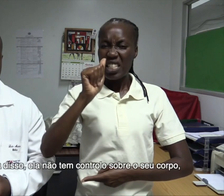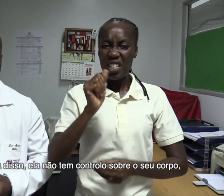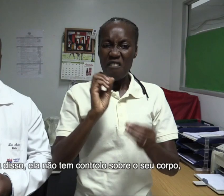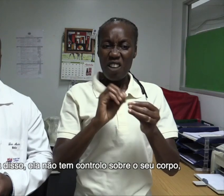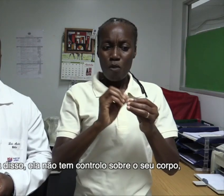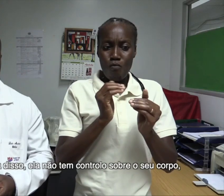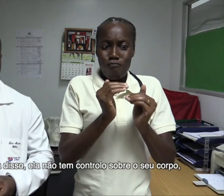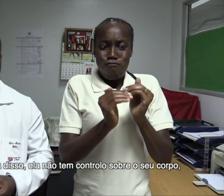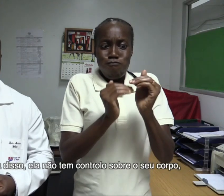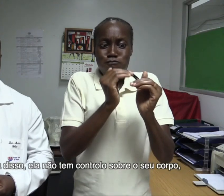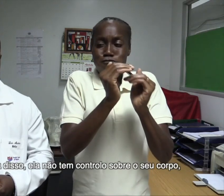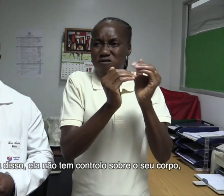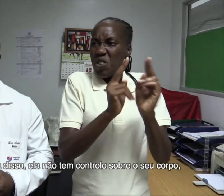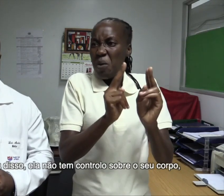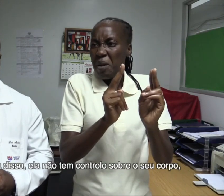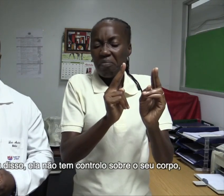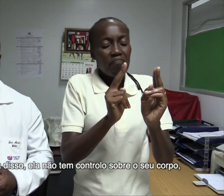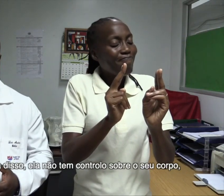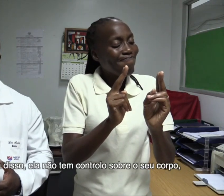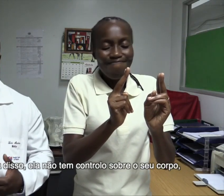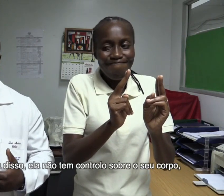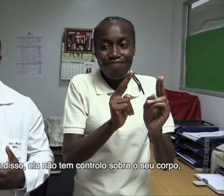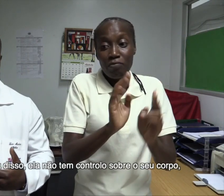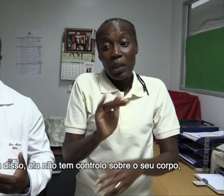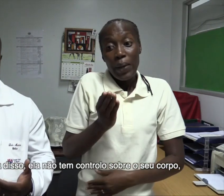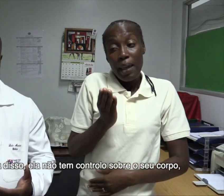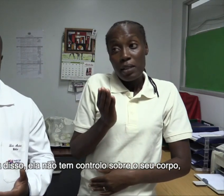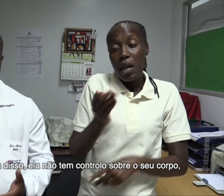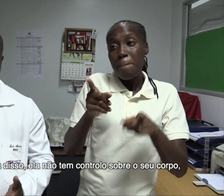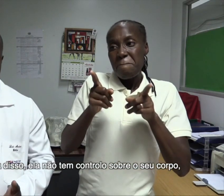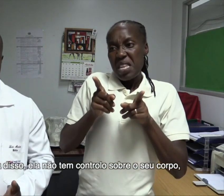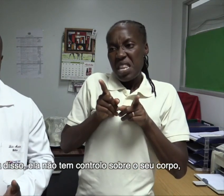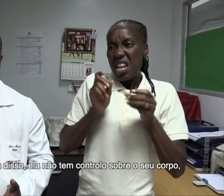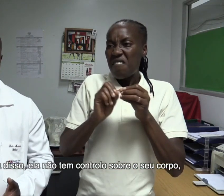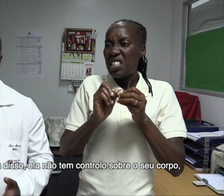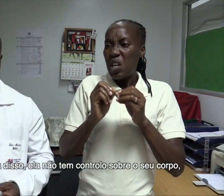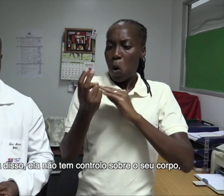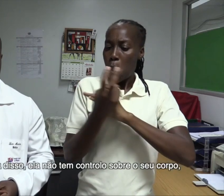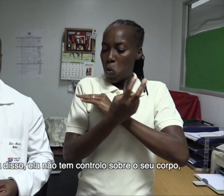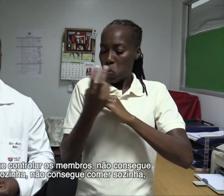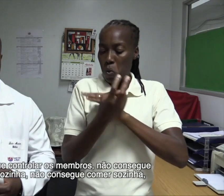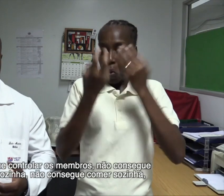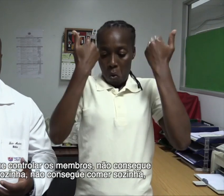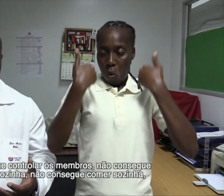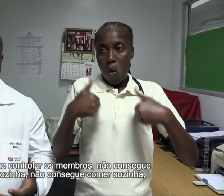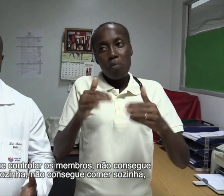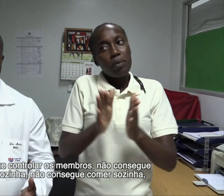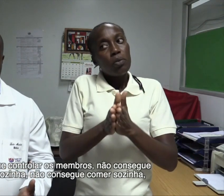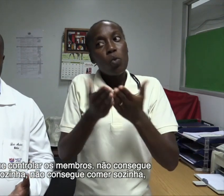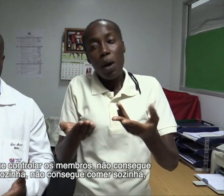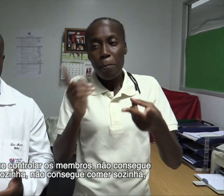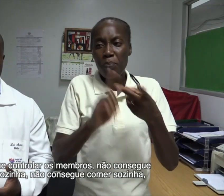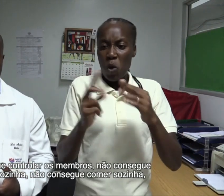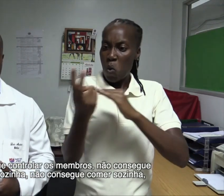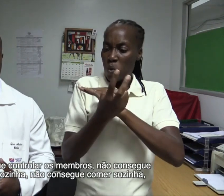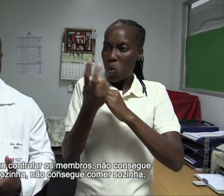Como consequência disso, ela não tem controle sobre o seu próprio corpo. Ela não consegue controlar os